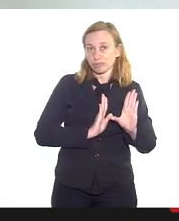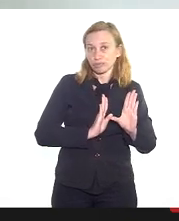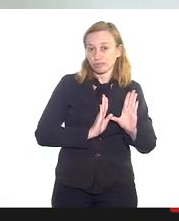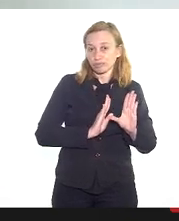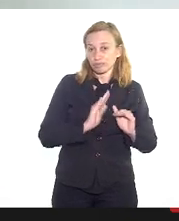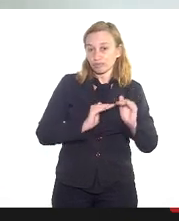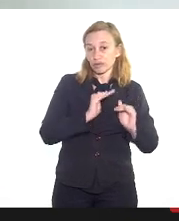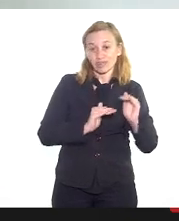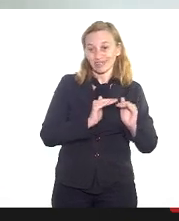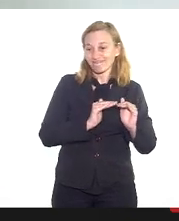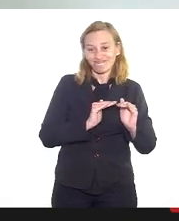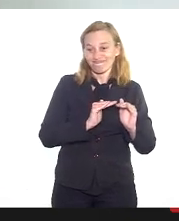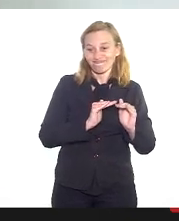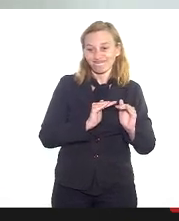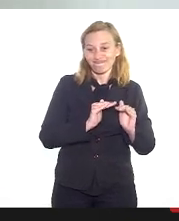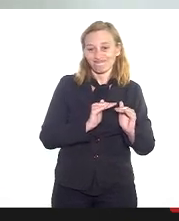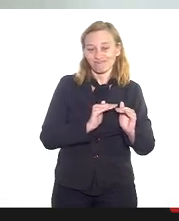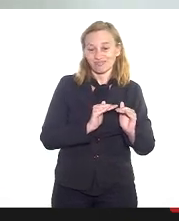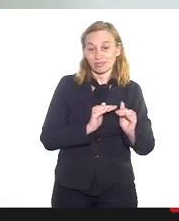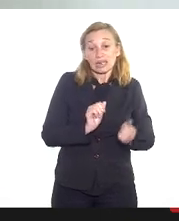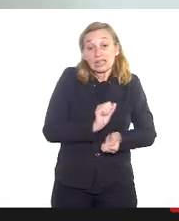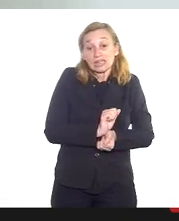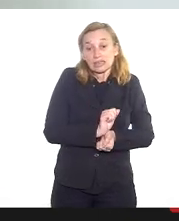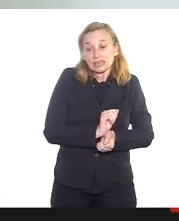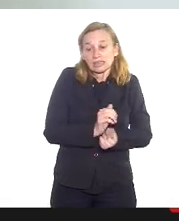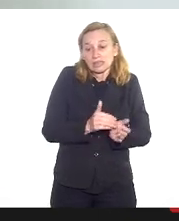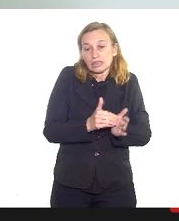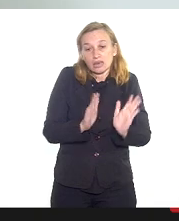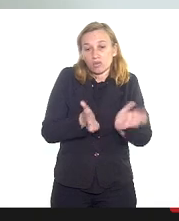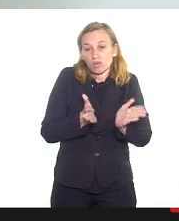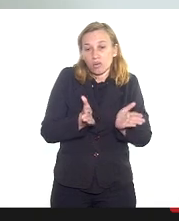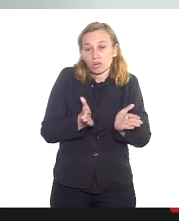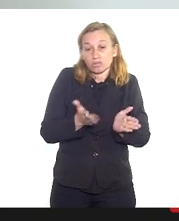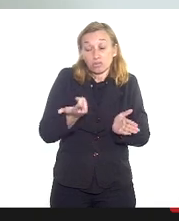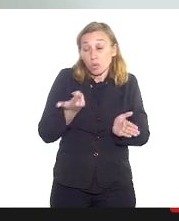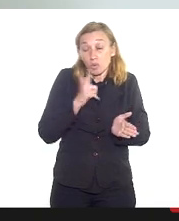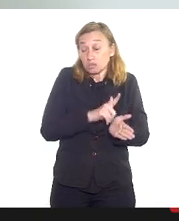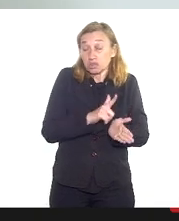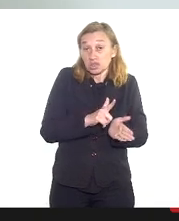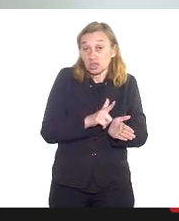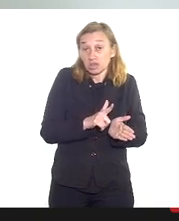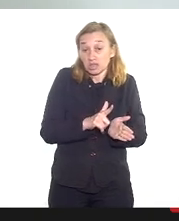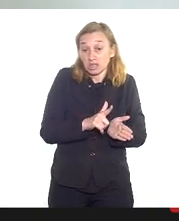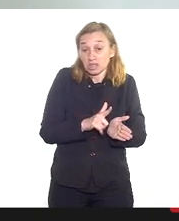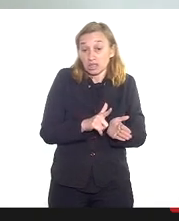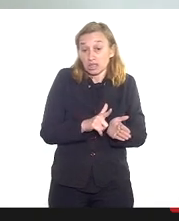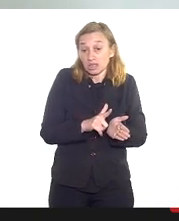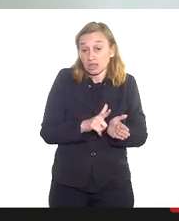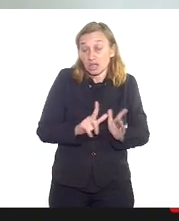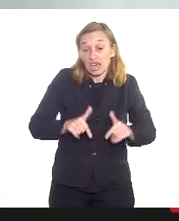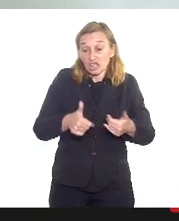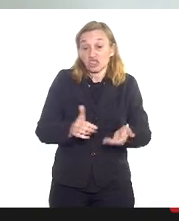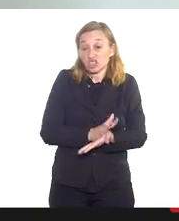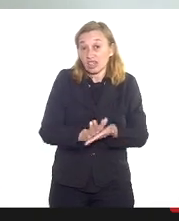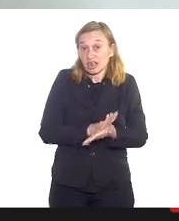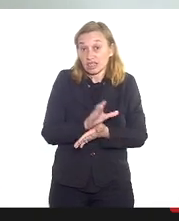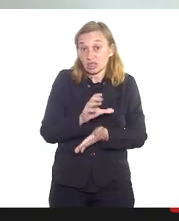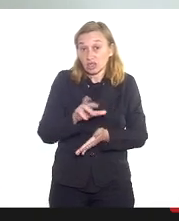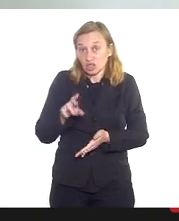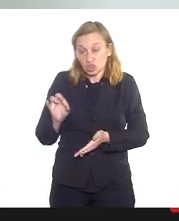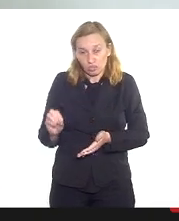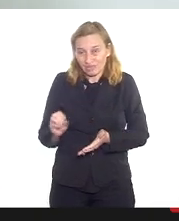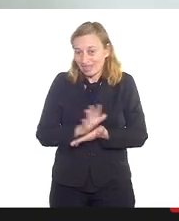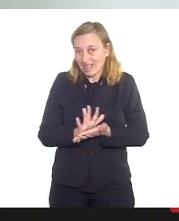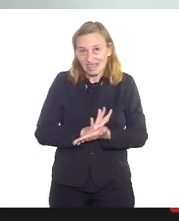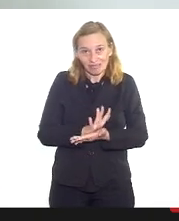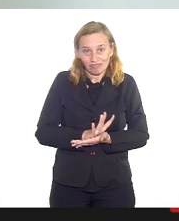anos, entendeu? Porque até o momento não se conseguiu levar nenhuma atuação do CIRA em diante, nenhuma atuação,